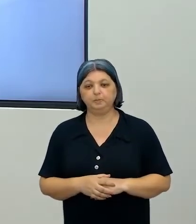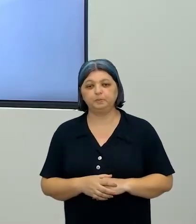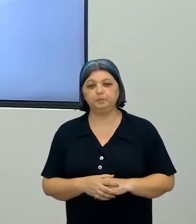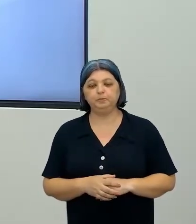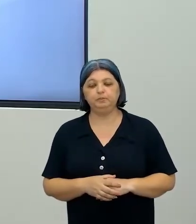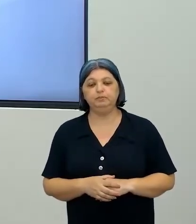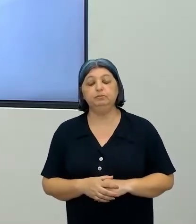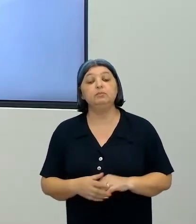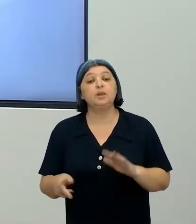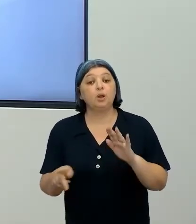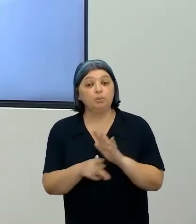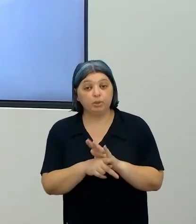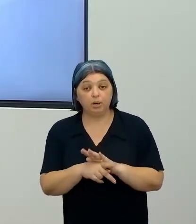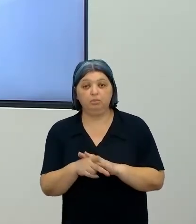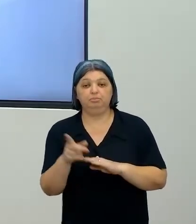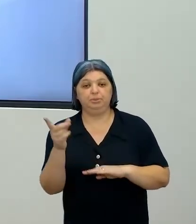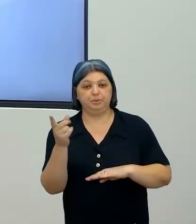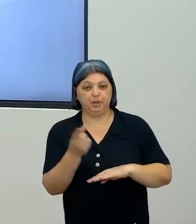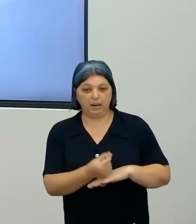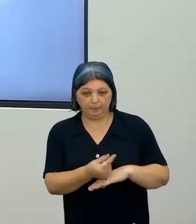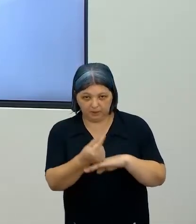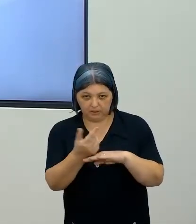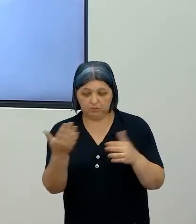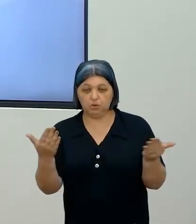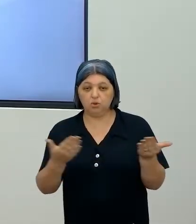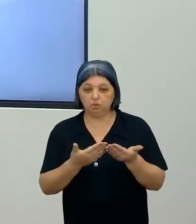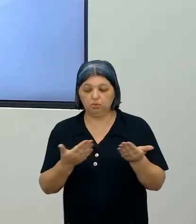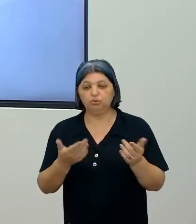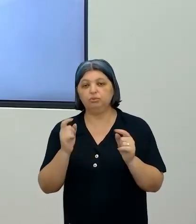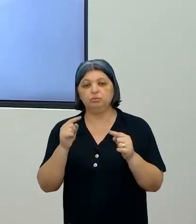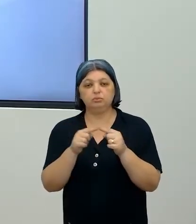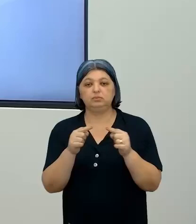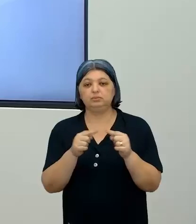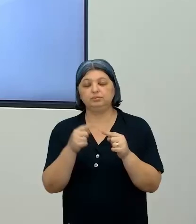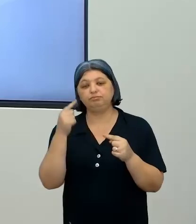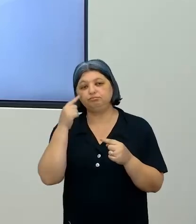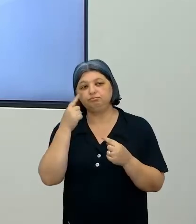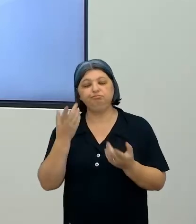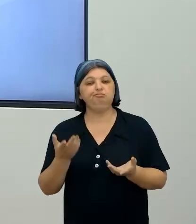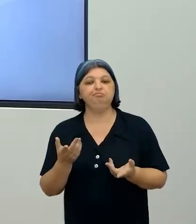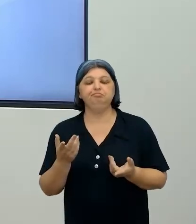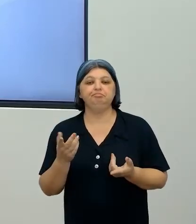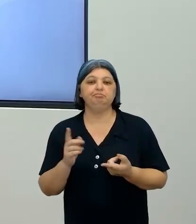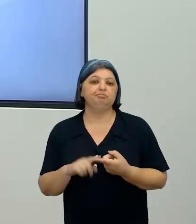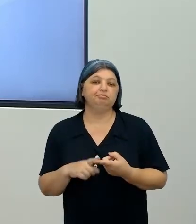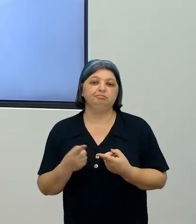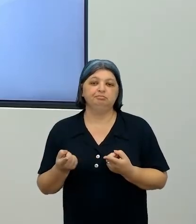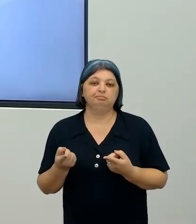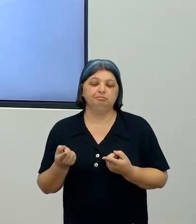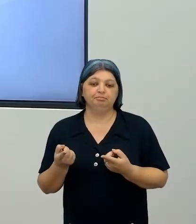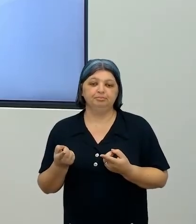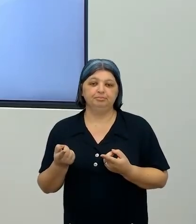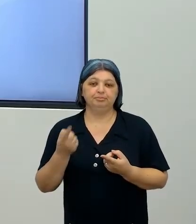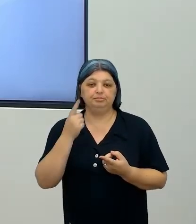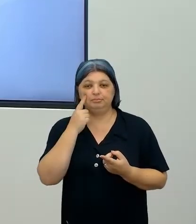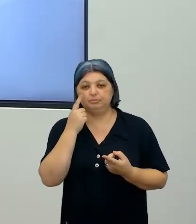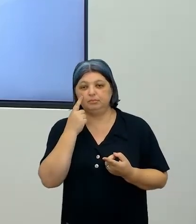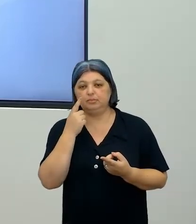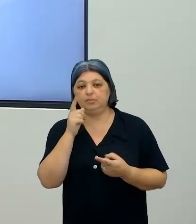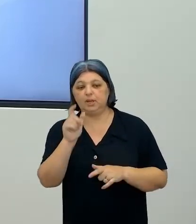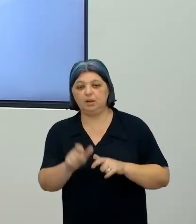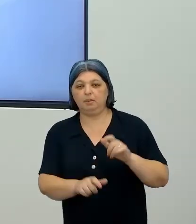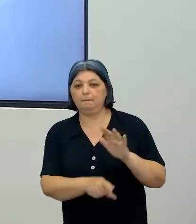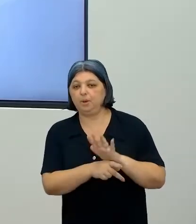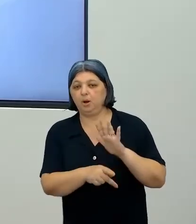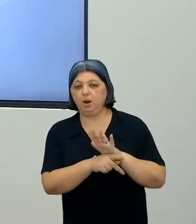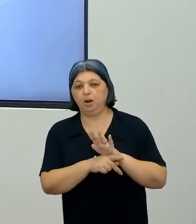o capitalismo, como nós conhecemos hoje, ele tem a ver com o quê? Vamos pensar. Tem a ver com um certo